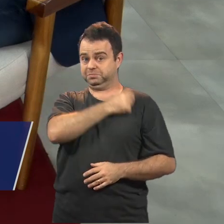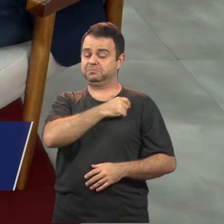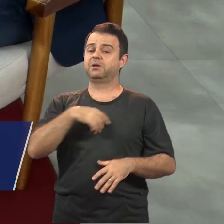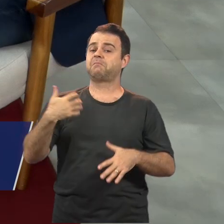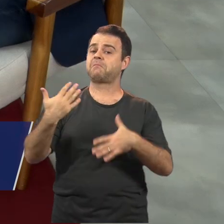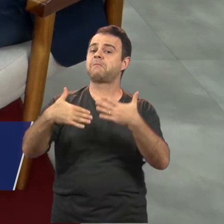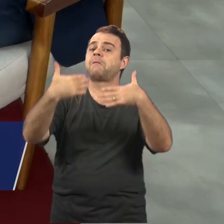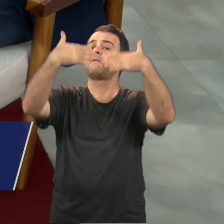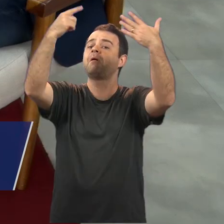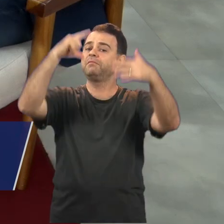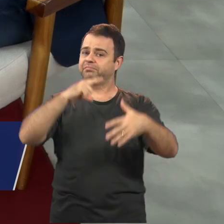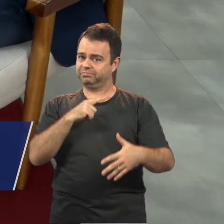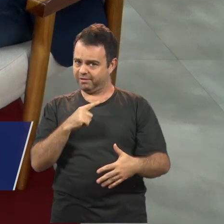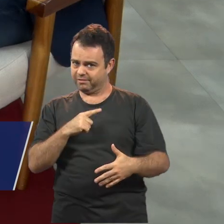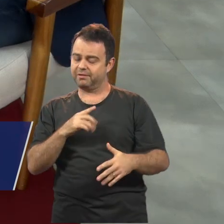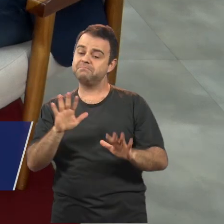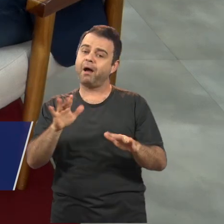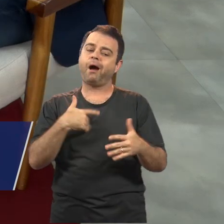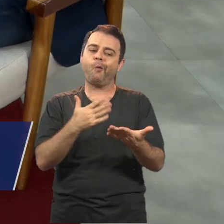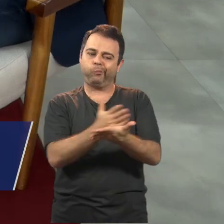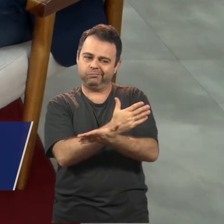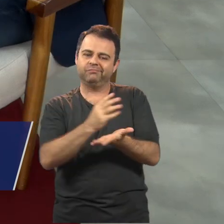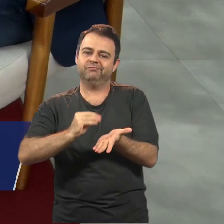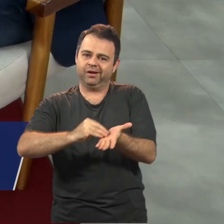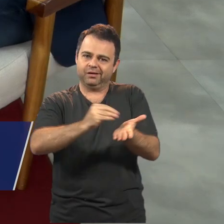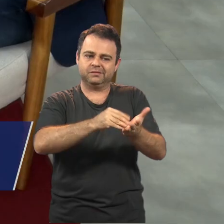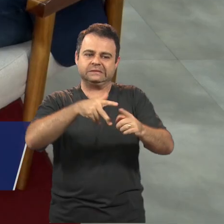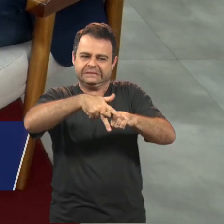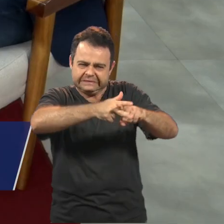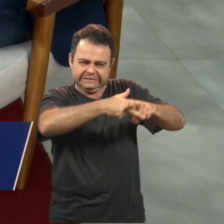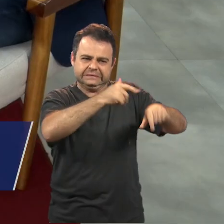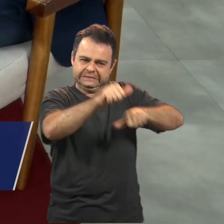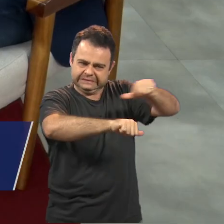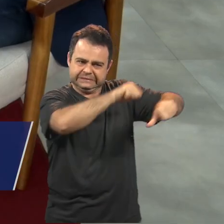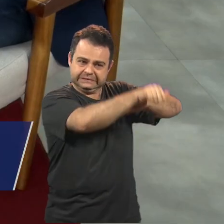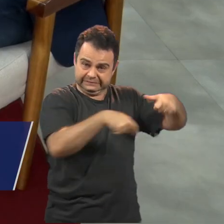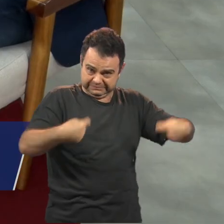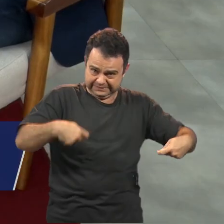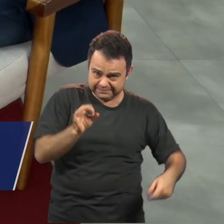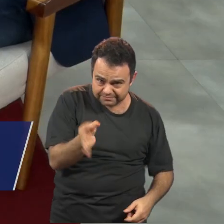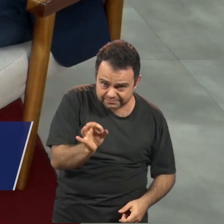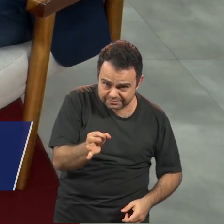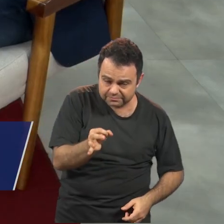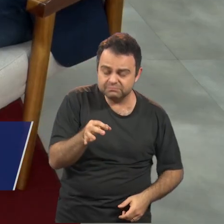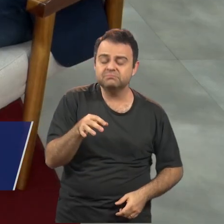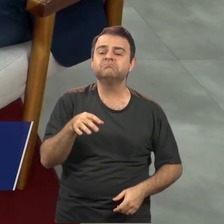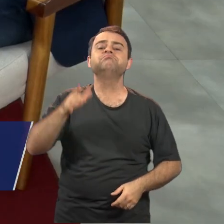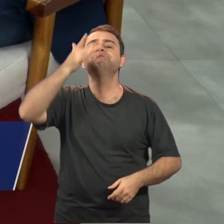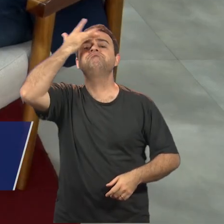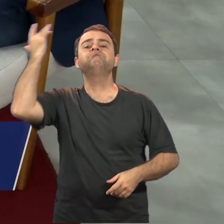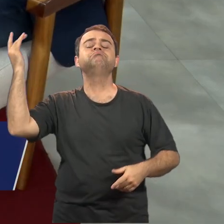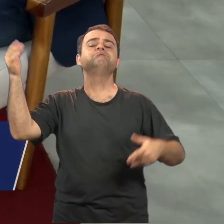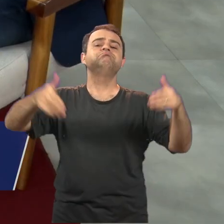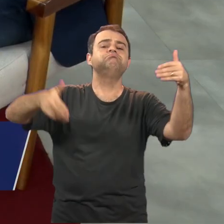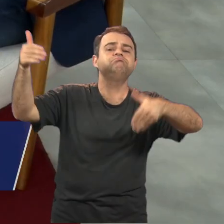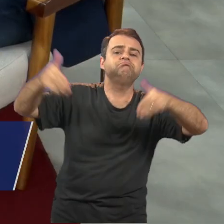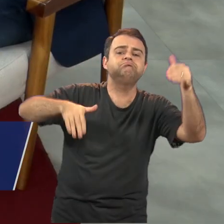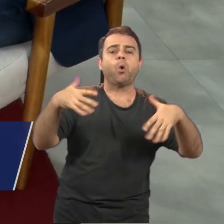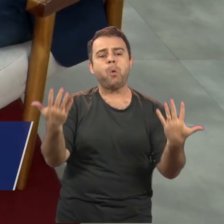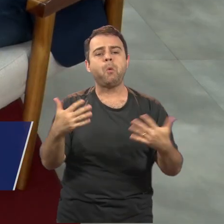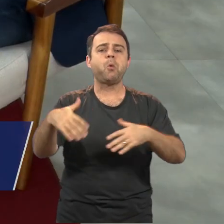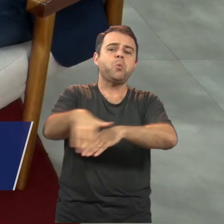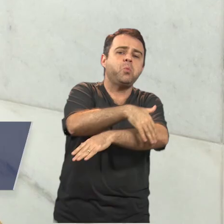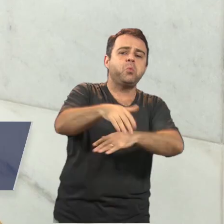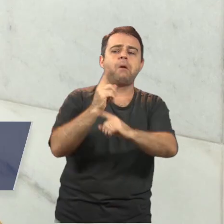mas algumas coisas para serem ajustadas aí. Gostaria que o senhor comentasse, no contato com os munícipes que vêm até a Câmara, ou nas ruas, também